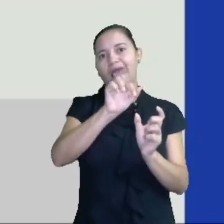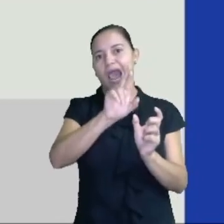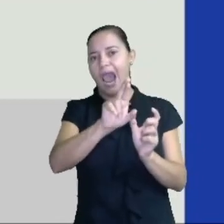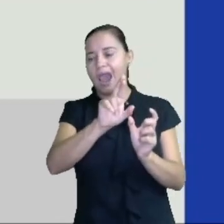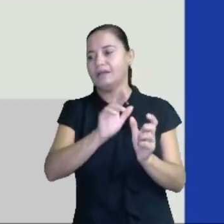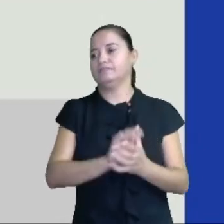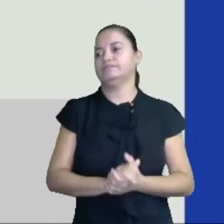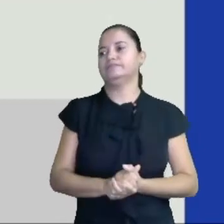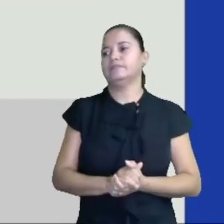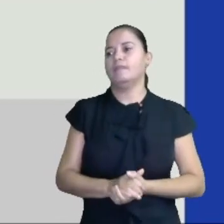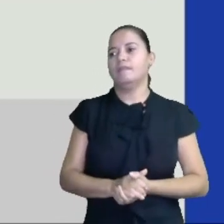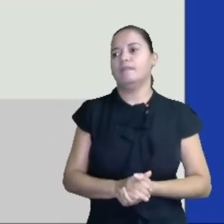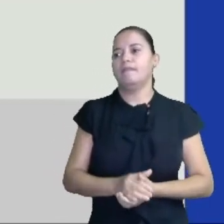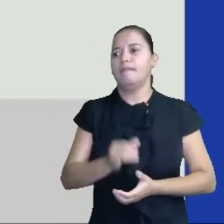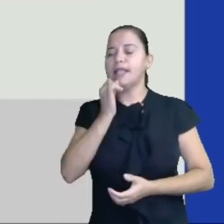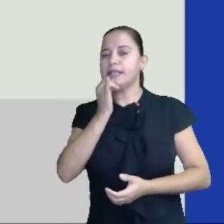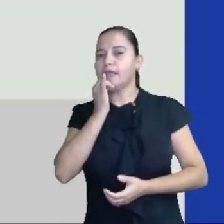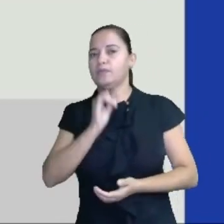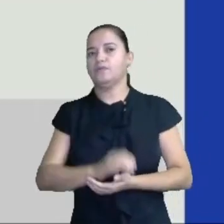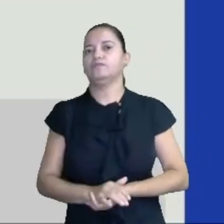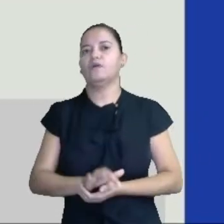Folhear,